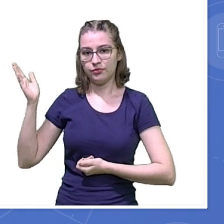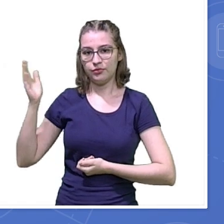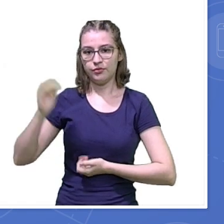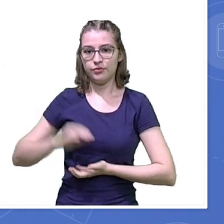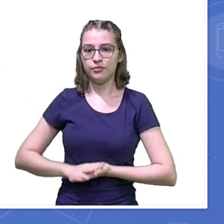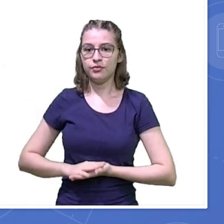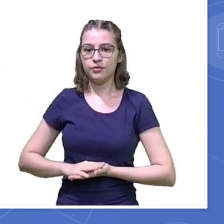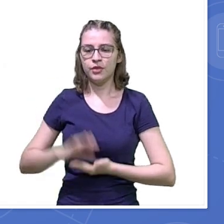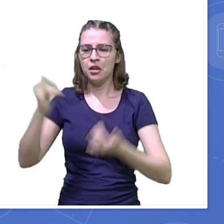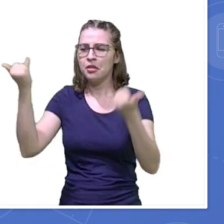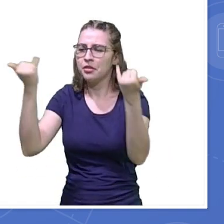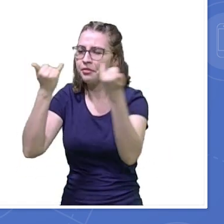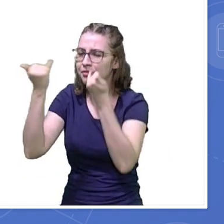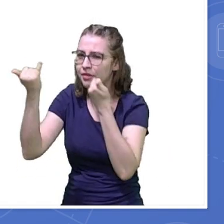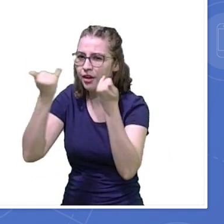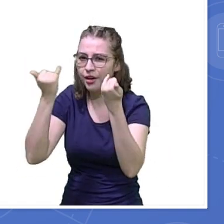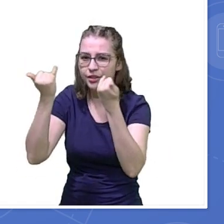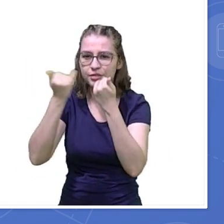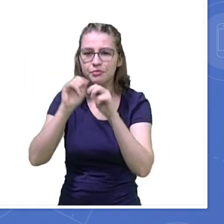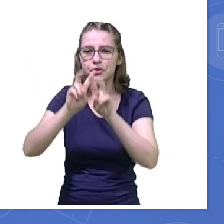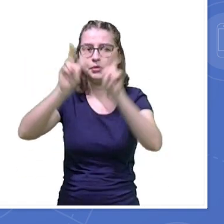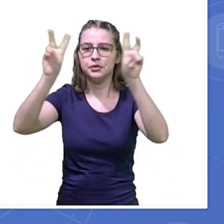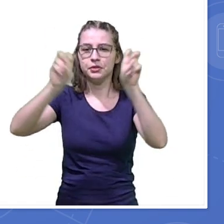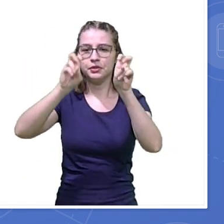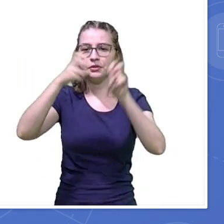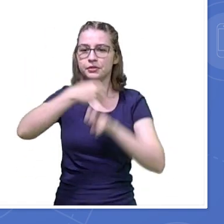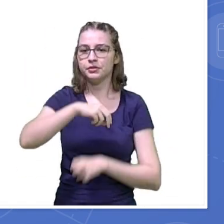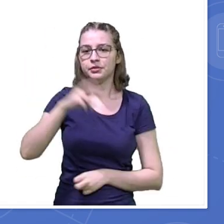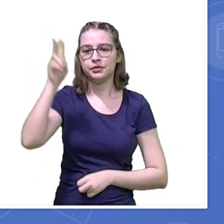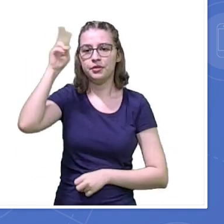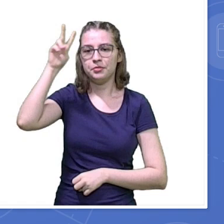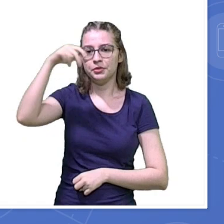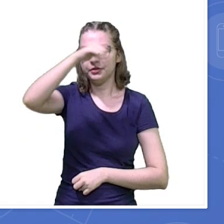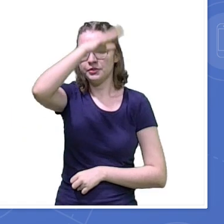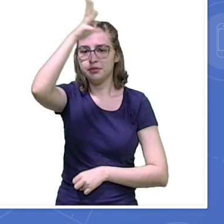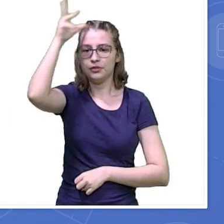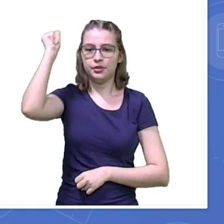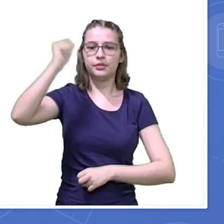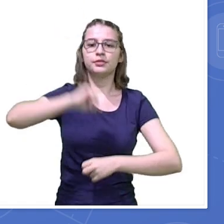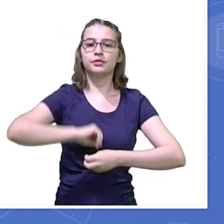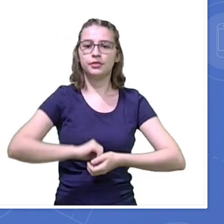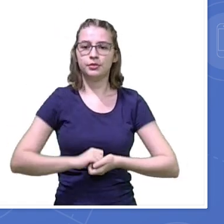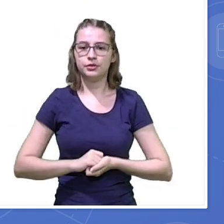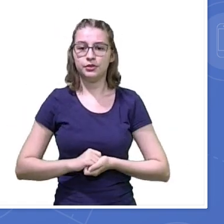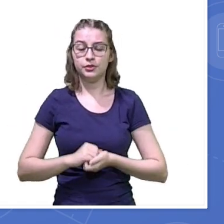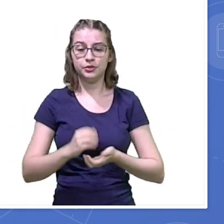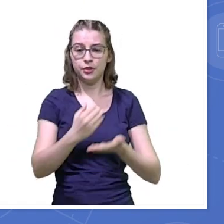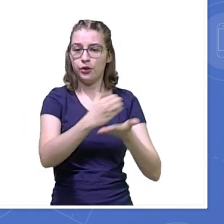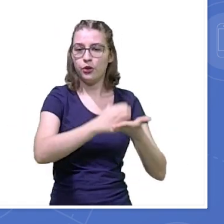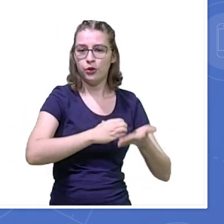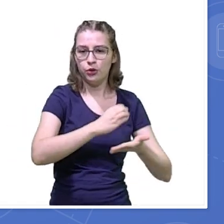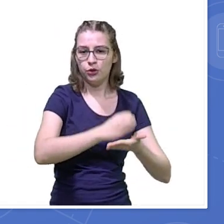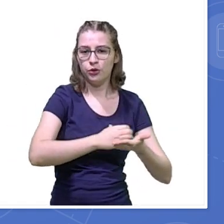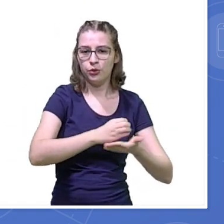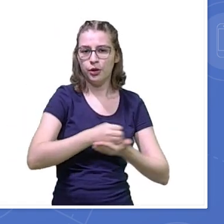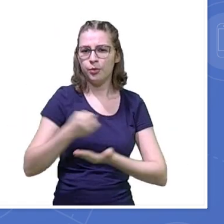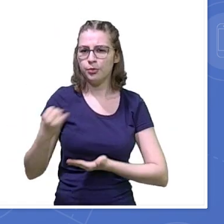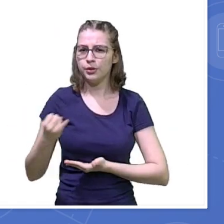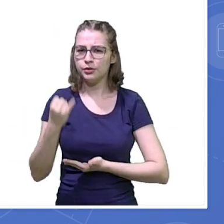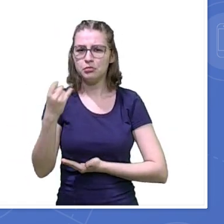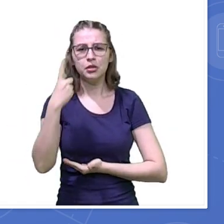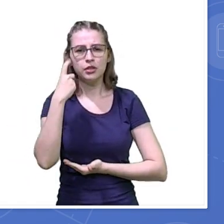aí com relação à história do Amazonas, que é muito importante para a gente entender, né? Tem até aí um capítulo interessante que a gente vai destacar, né,